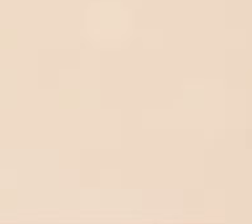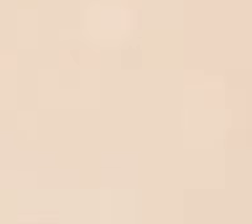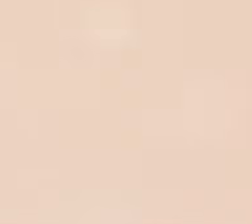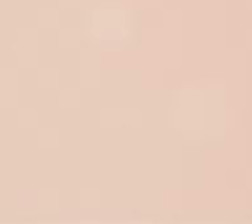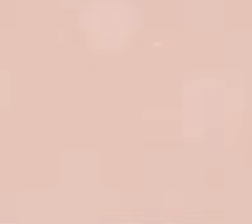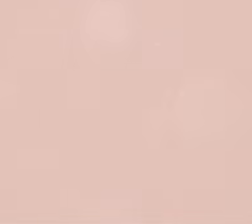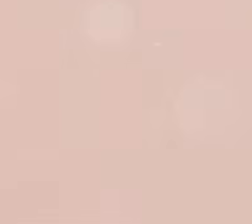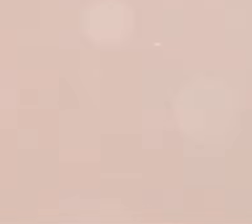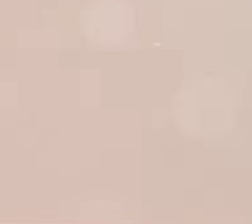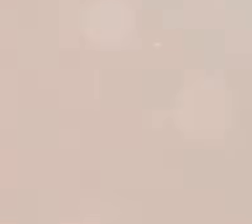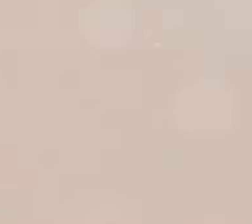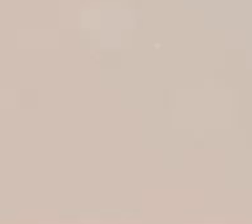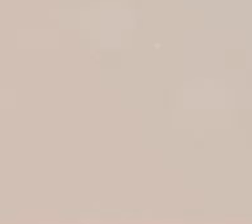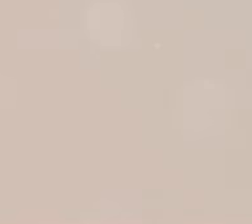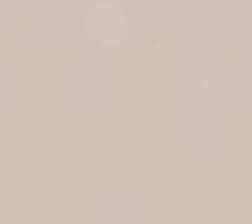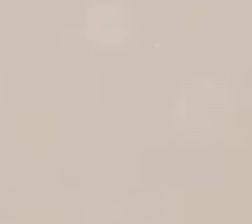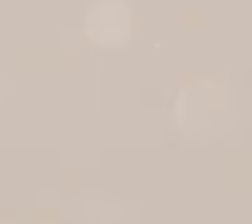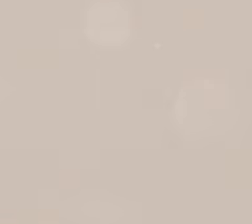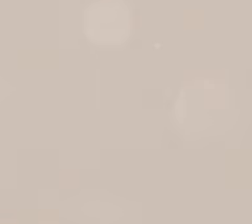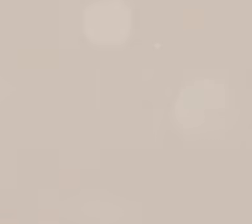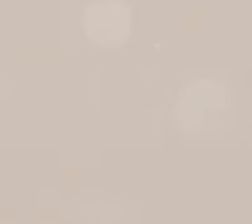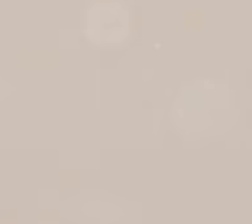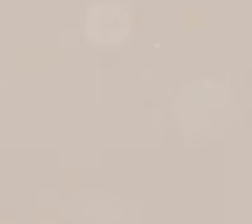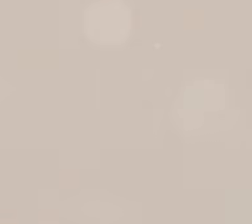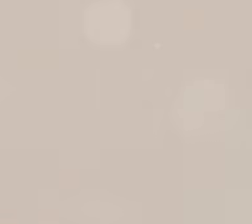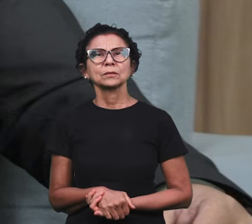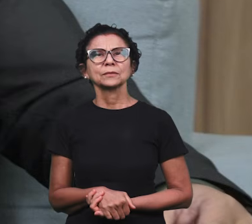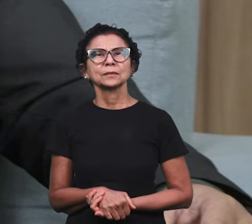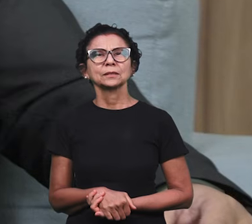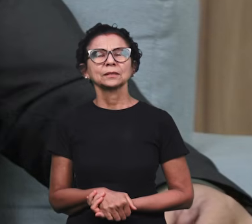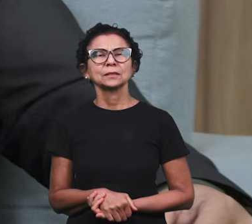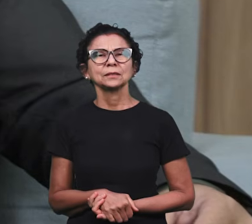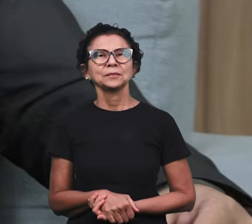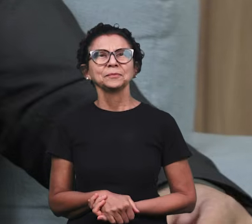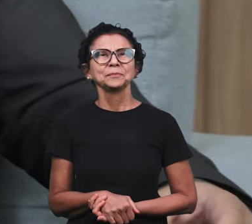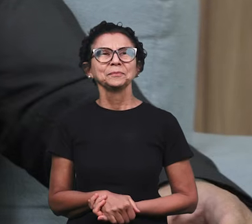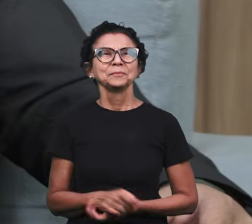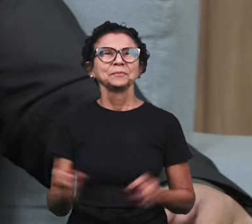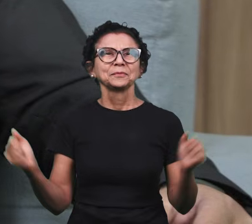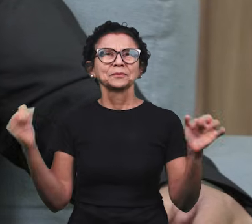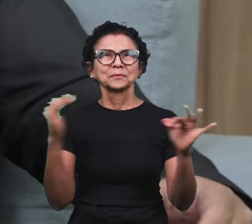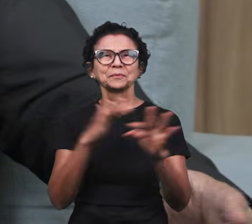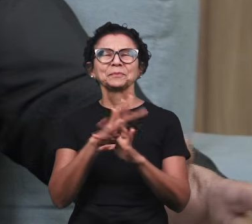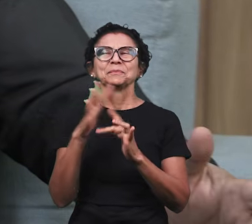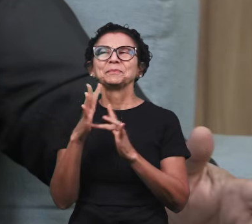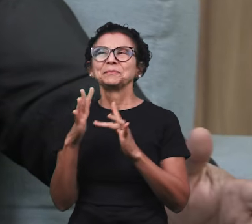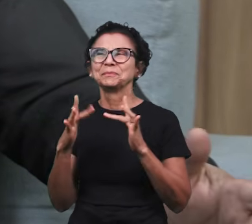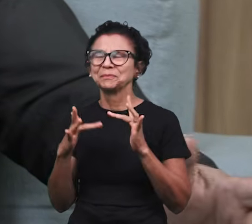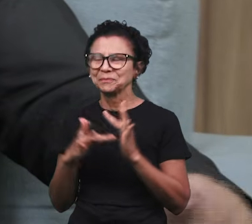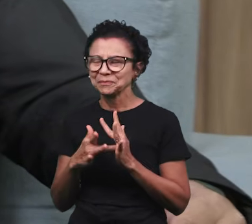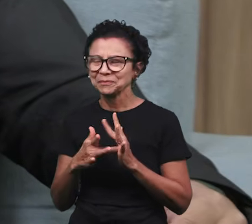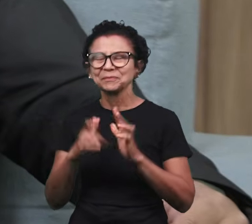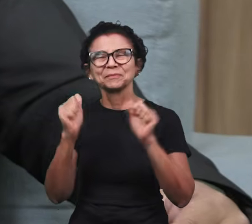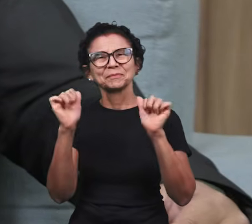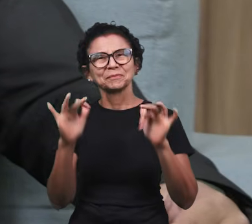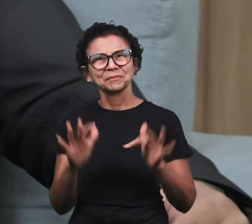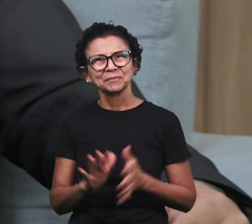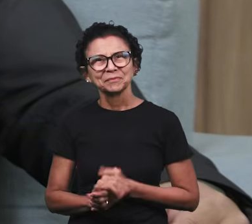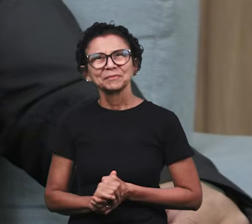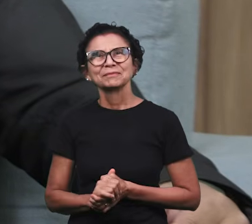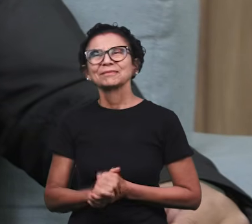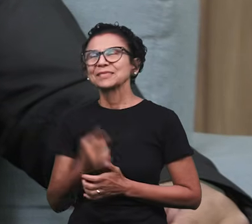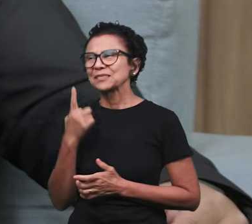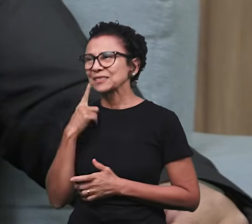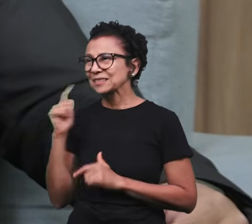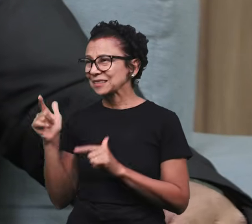Glória a Jesus. É uma bênção nós vermos aqui todo esse trabalho